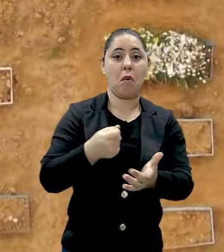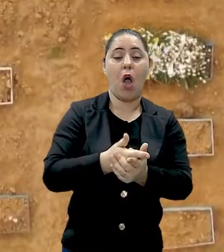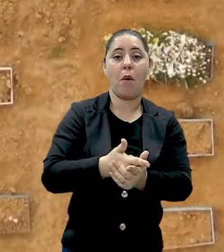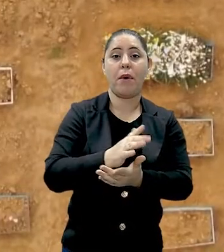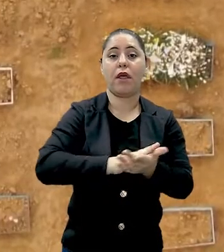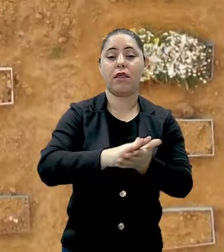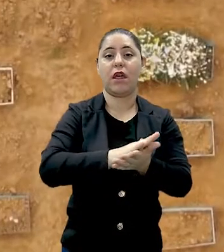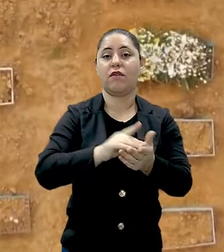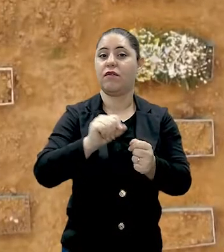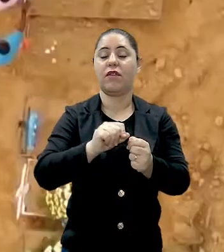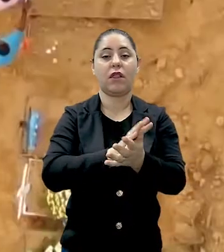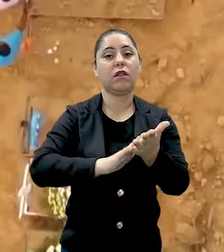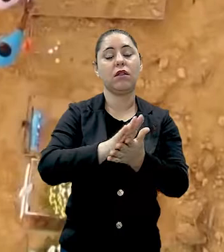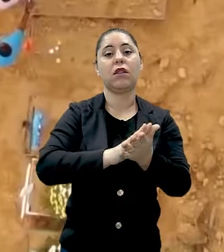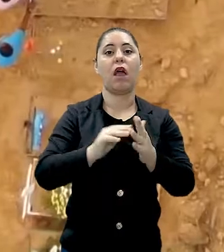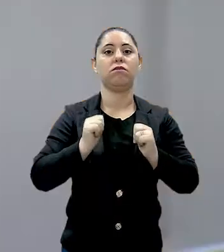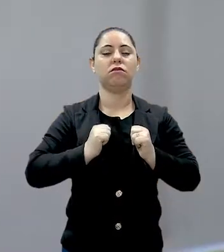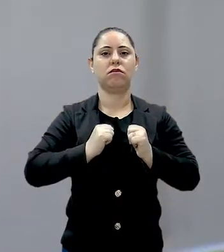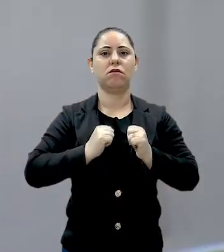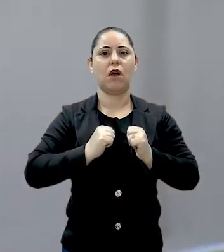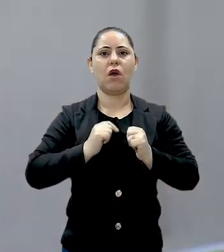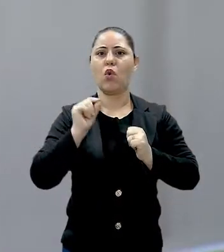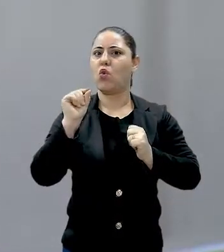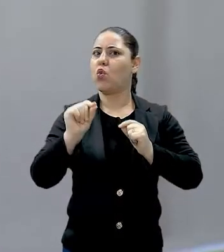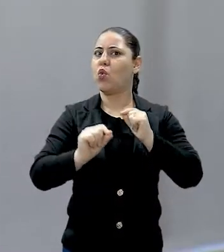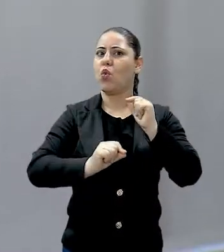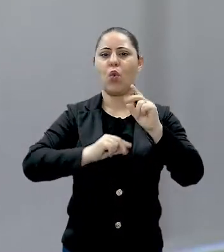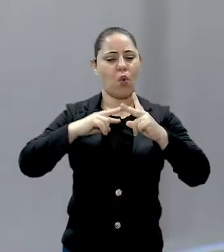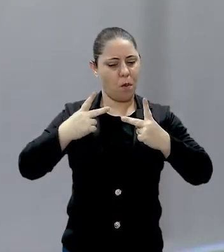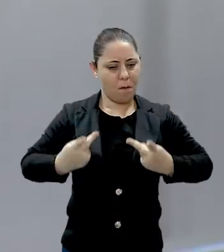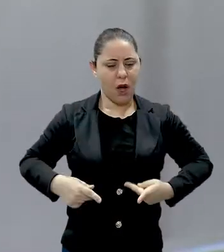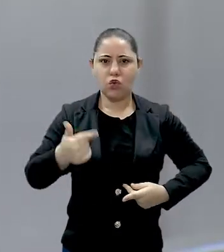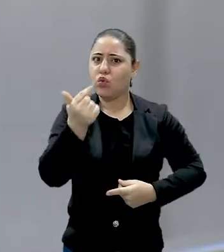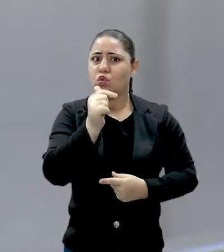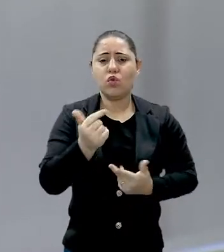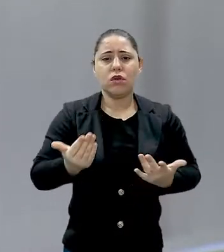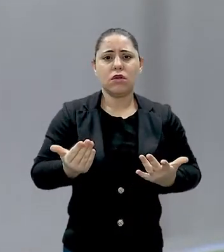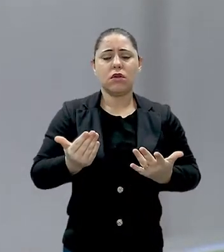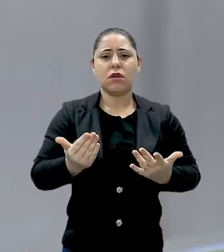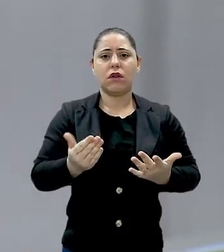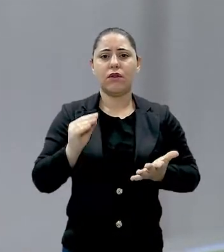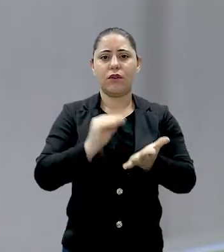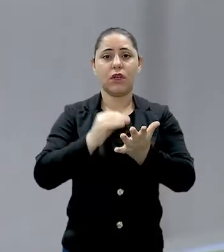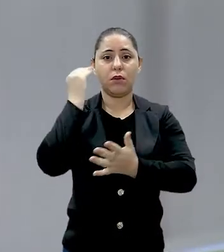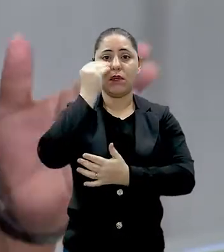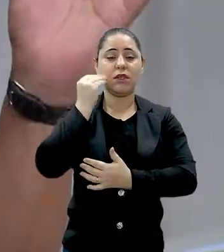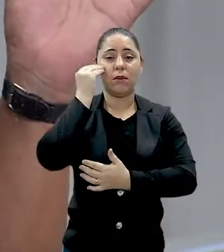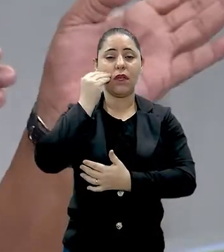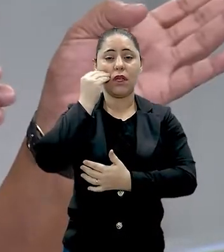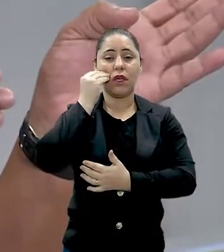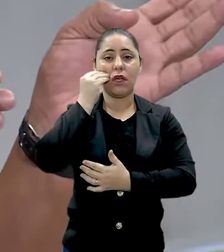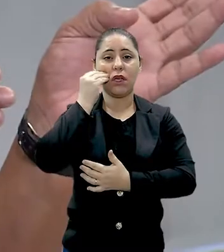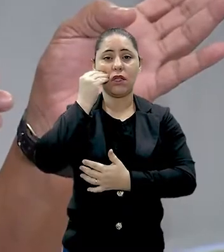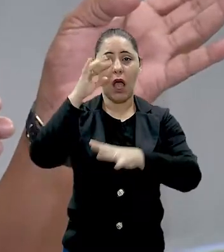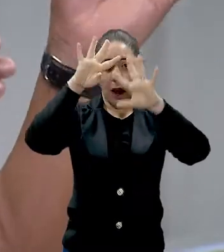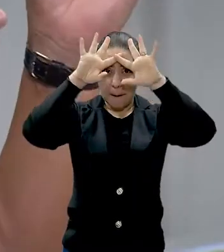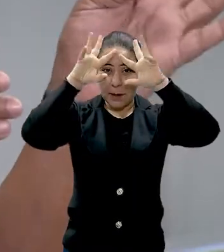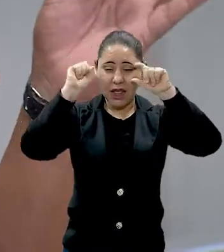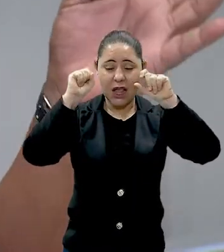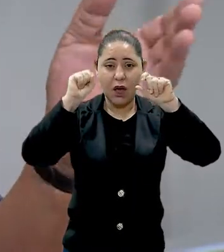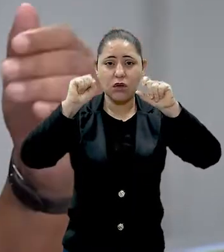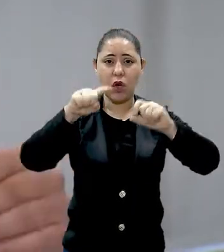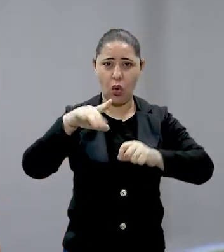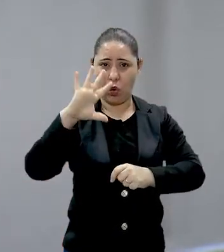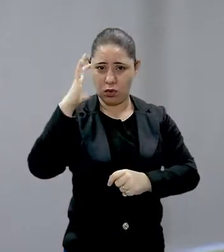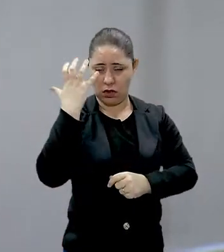não vamos gastar dinheiro, não vamos fazer isso, não vamos fazer aquilo. Isso é uma crueldade, isso é uma desumanidade. Isso foi feito numa experiência em Manaus. Quem que não